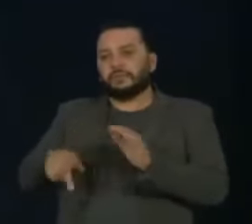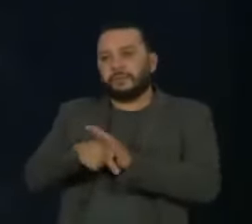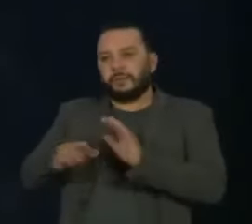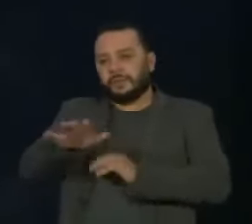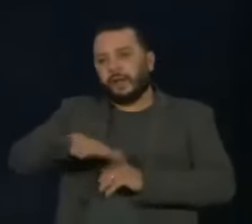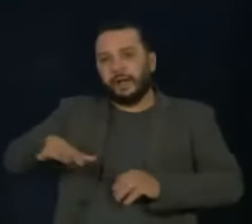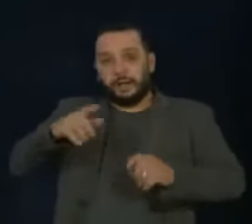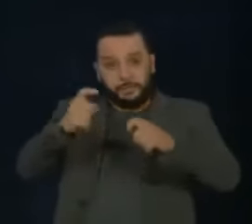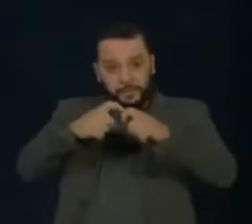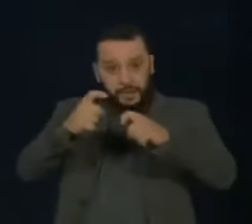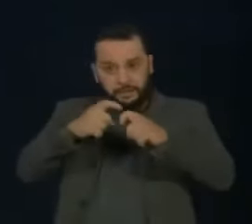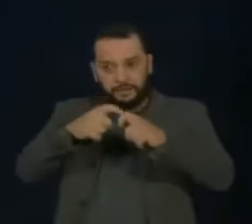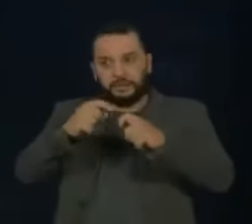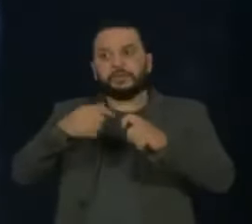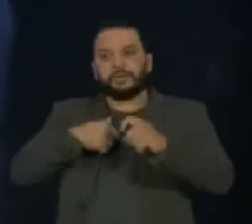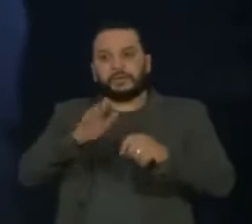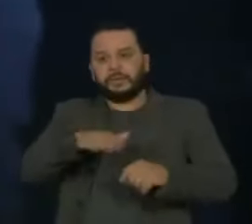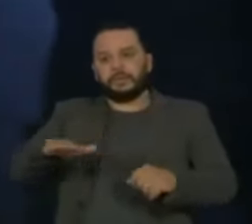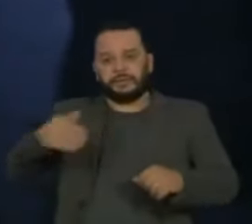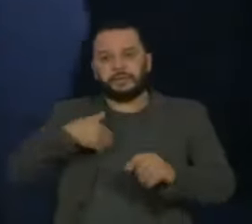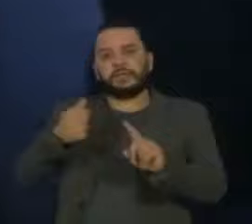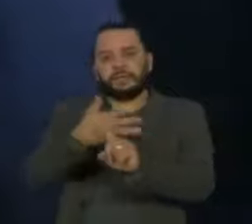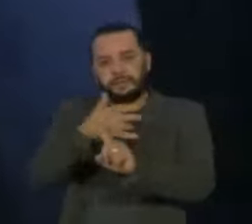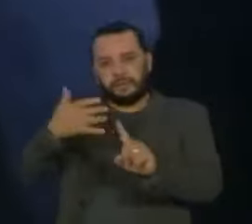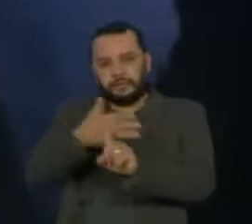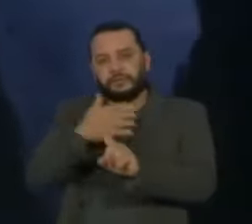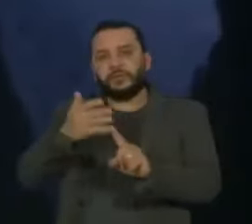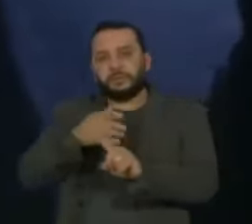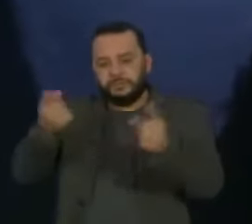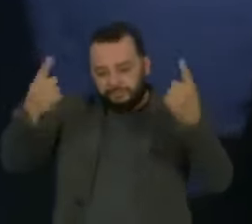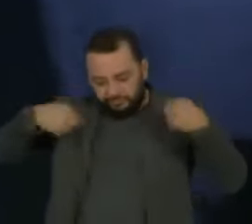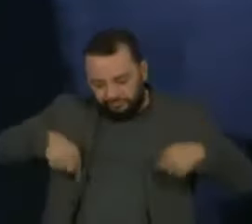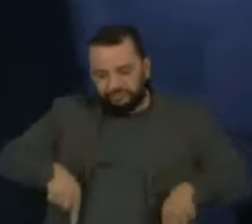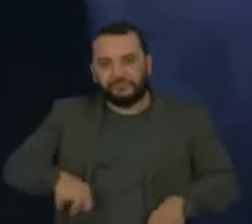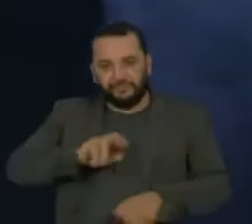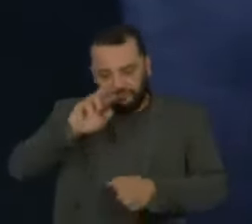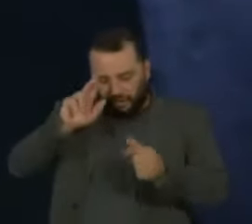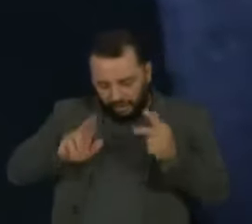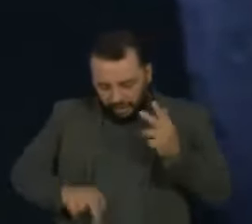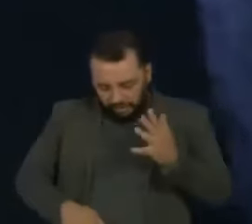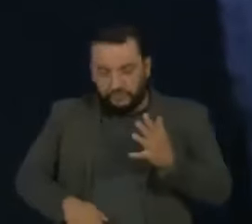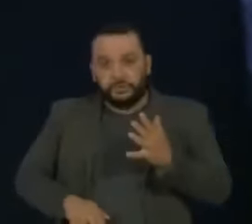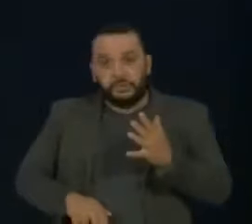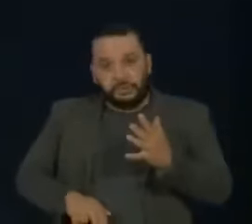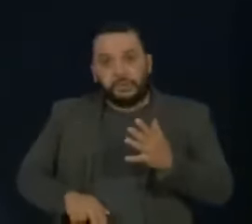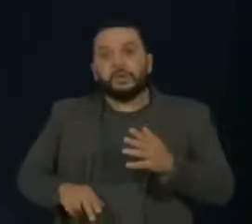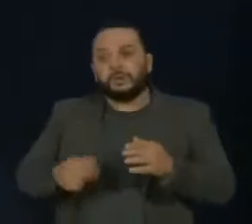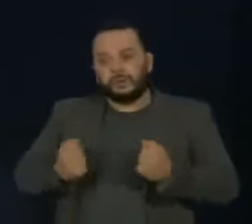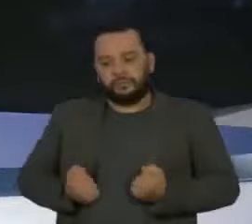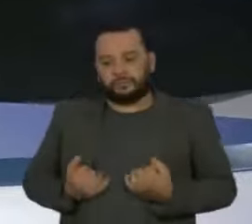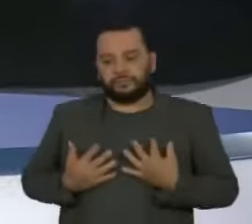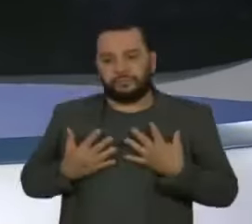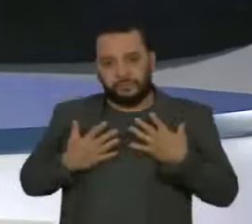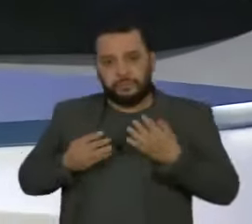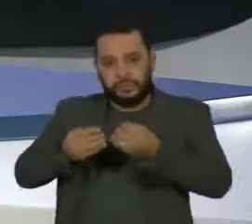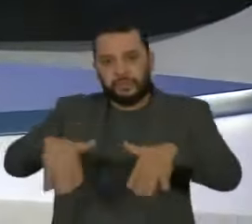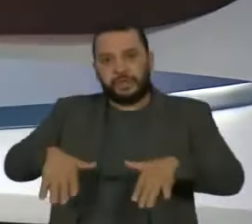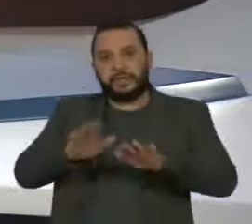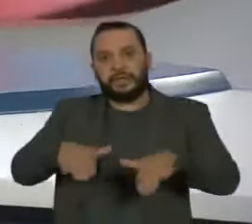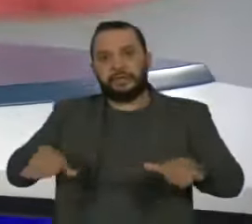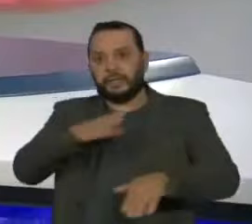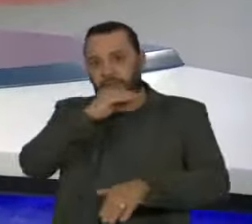inflamatória multissistêmica, doença que atinge crianças e adolescentes como consequência do novo coronavírus. E